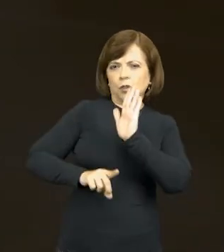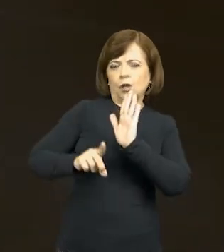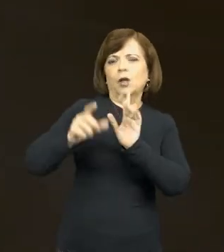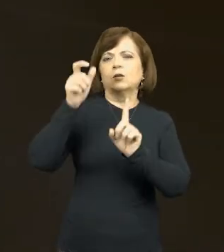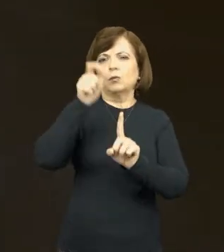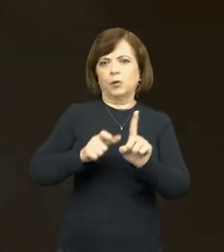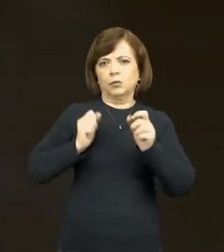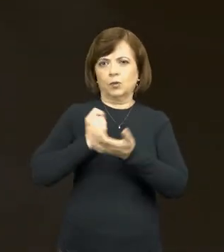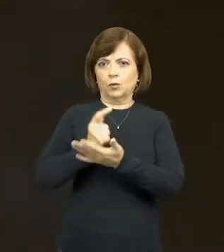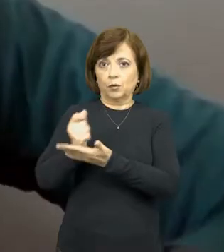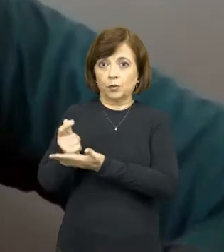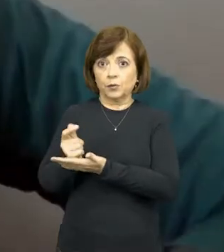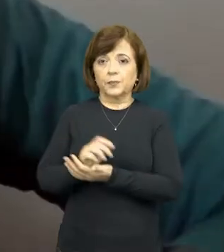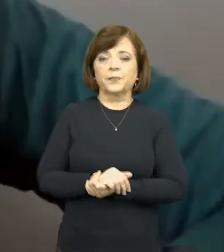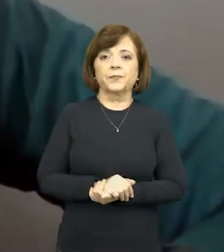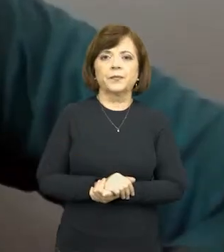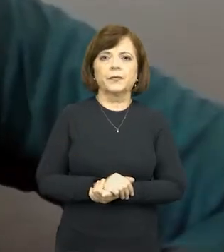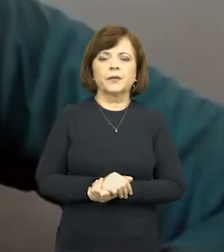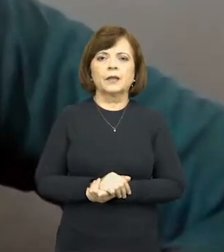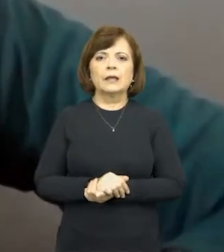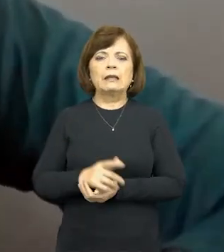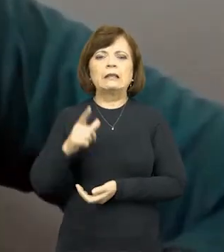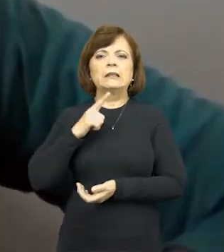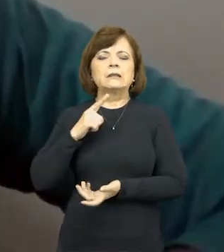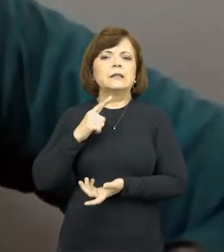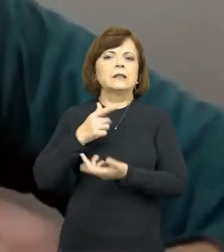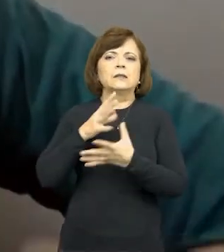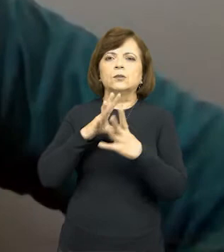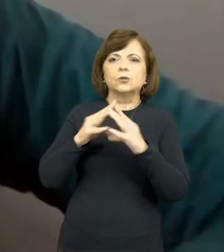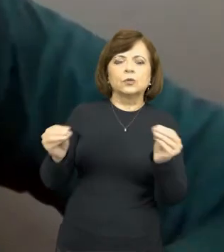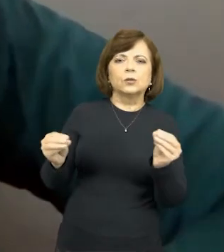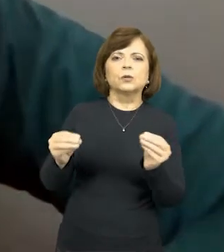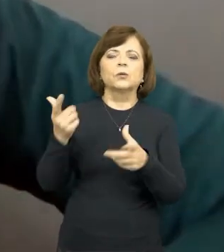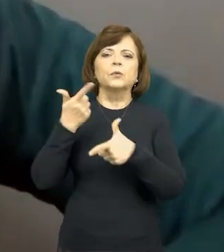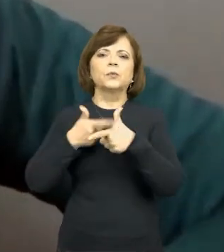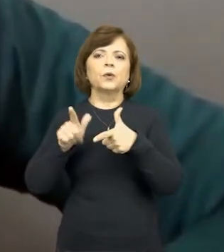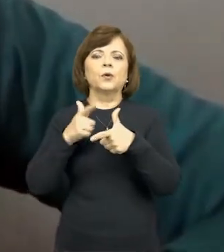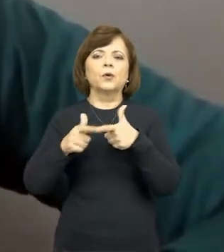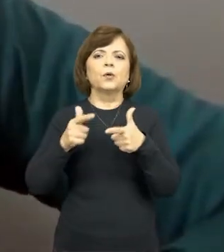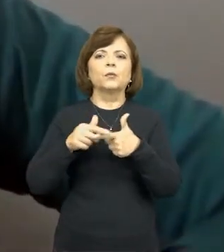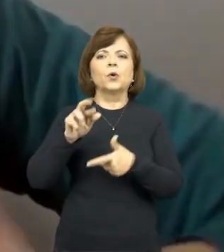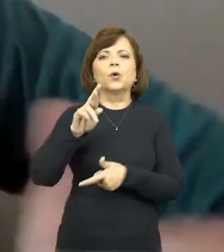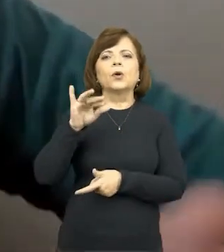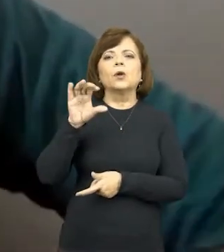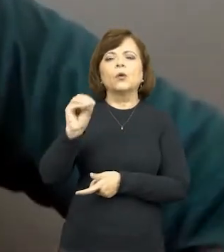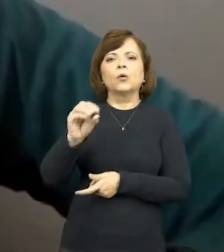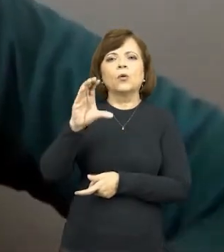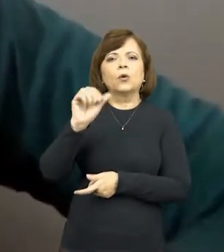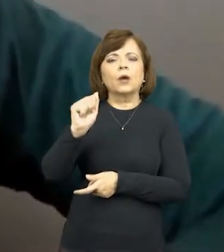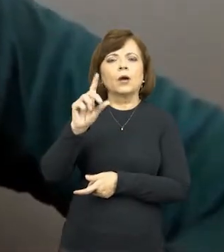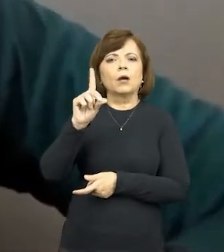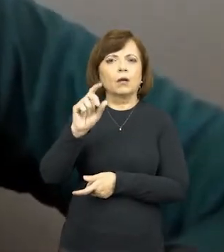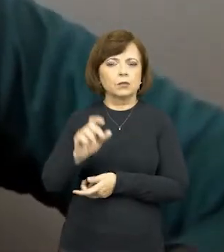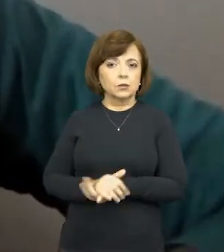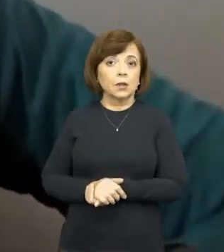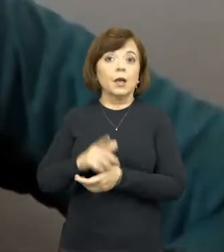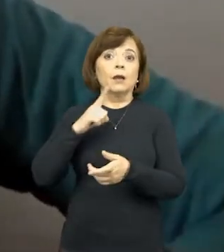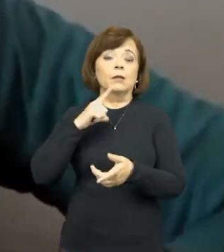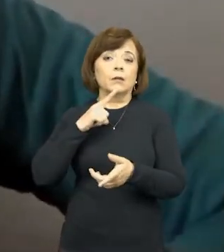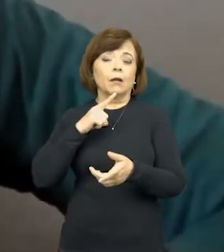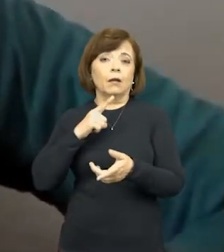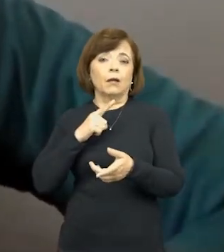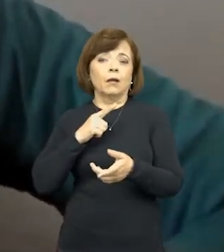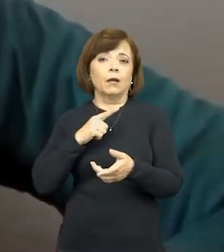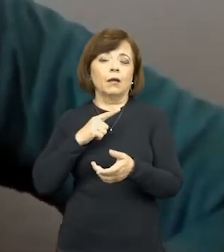do consumidor? Que desaparecem, né? Os problemas do Rio Card, a questão do reajuste